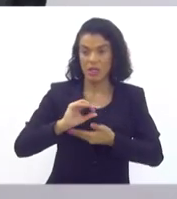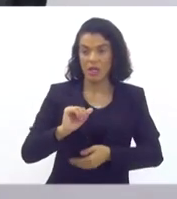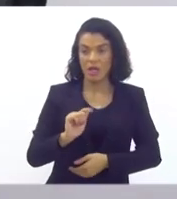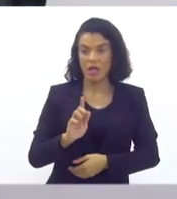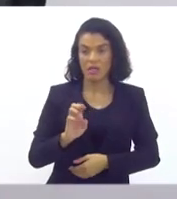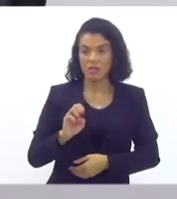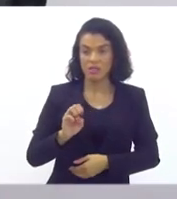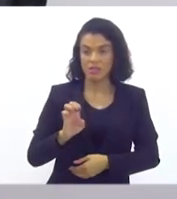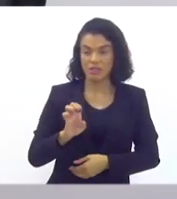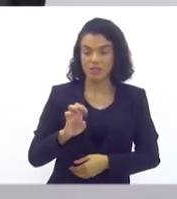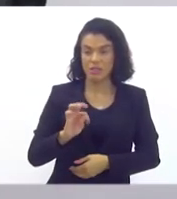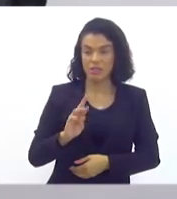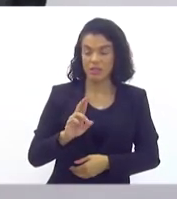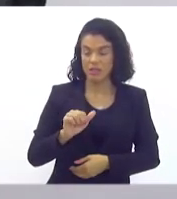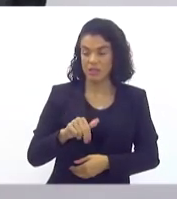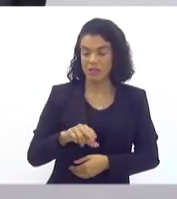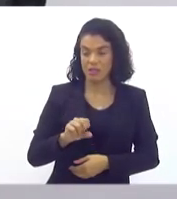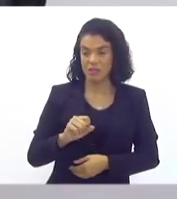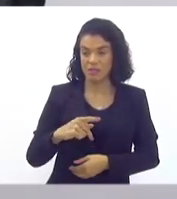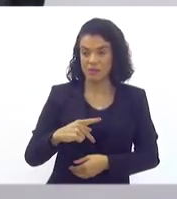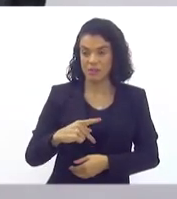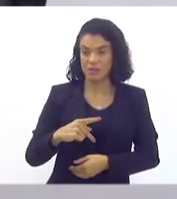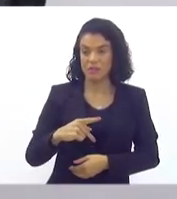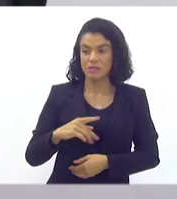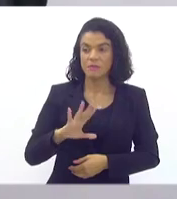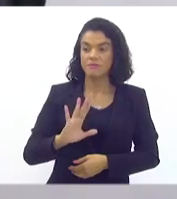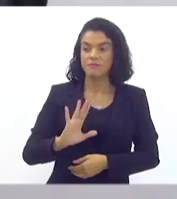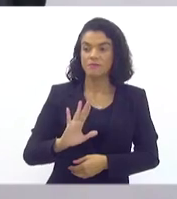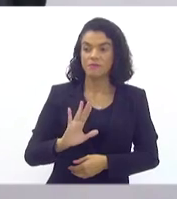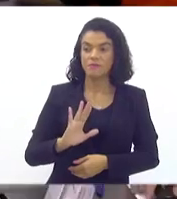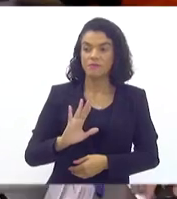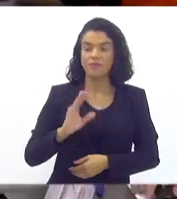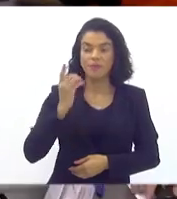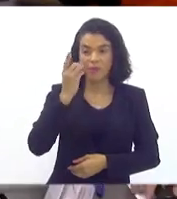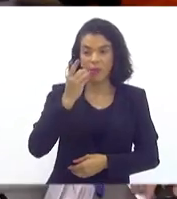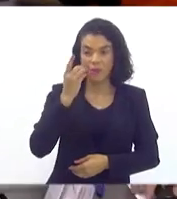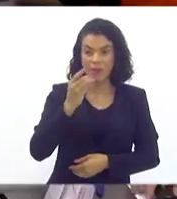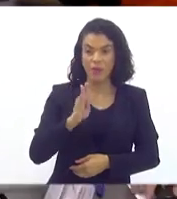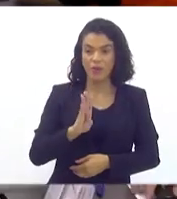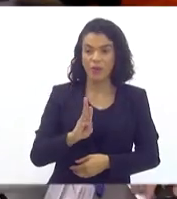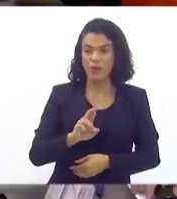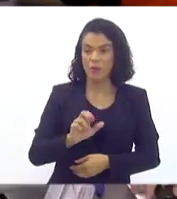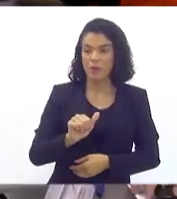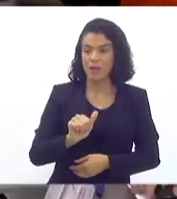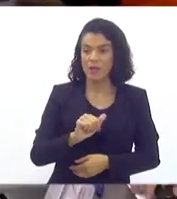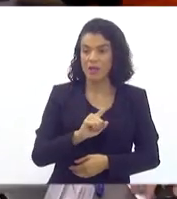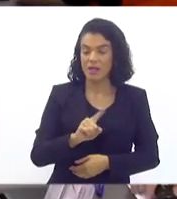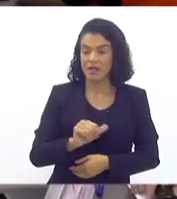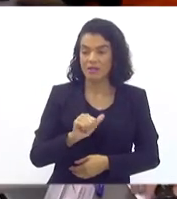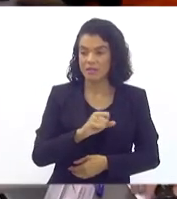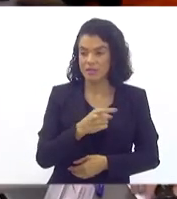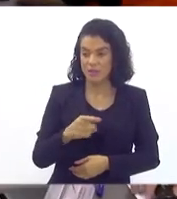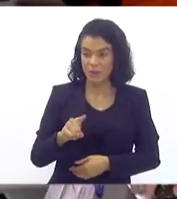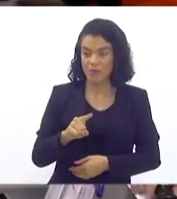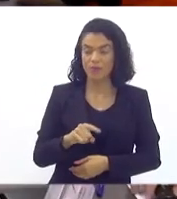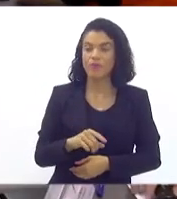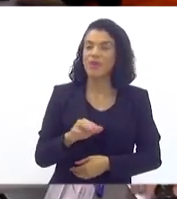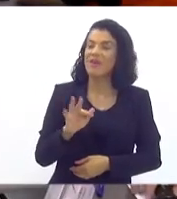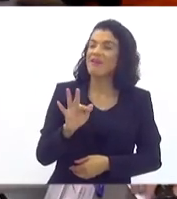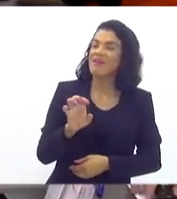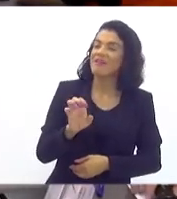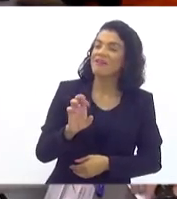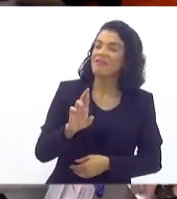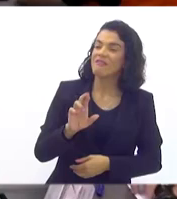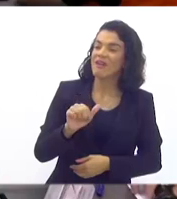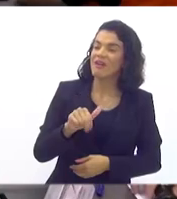agetransp passar a palavra pois não Deputado brasão me perdoa uma pergunta ele aqui o Fernando